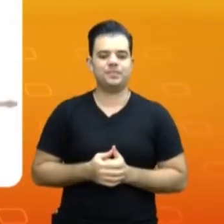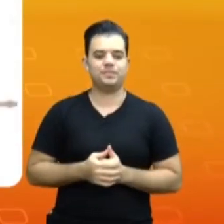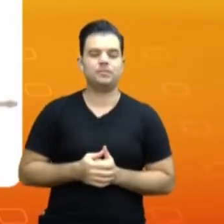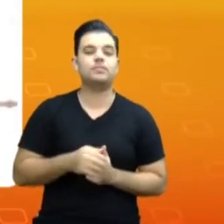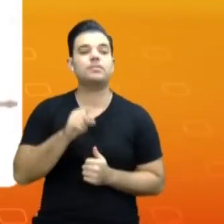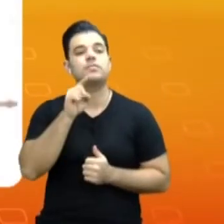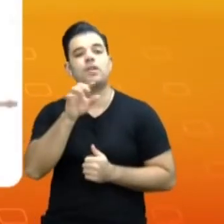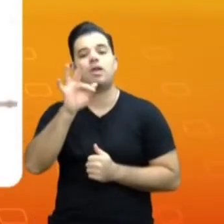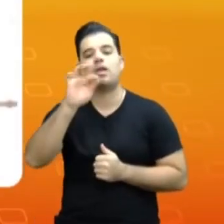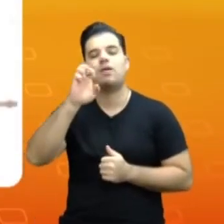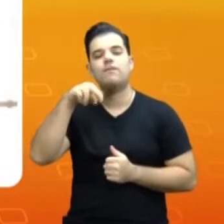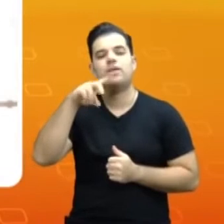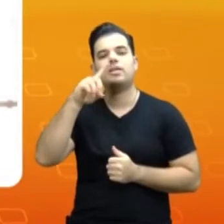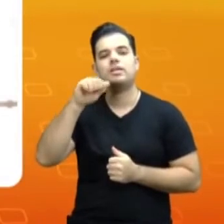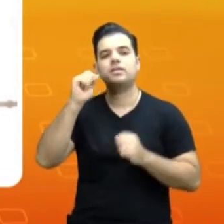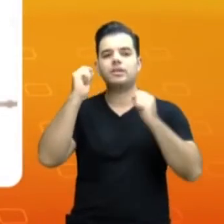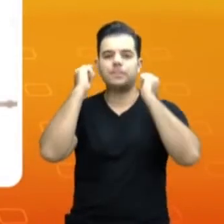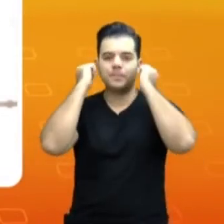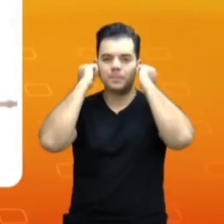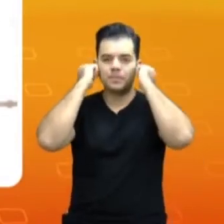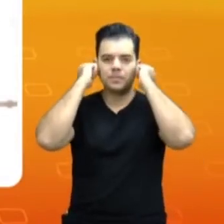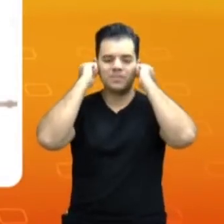E você, Fernanda?